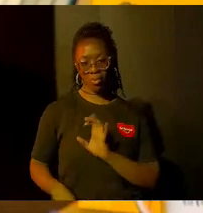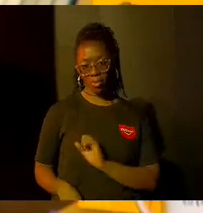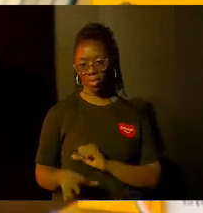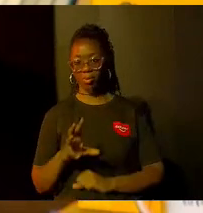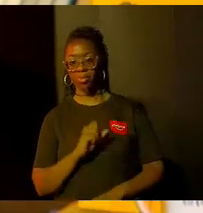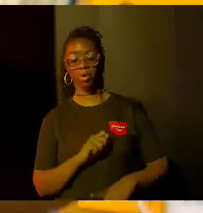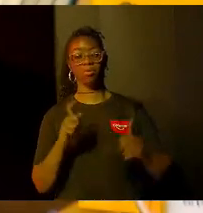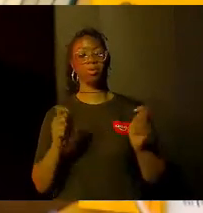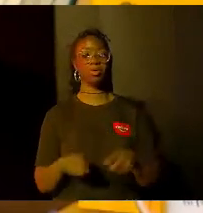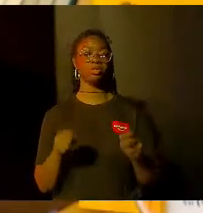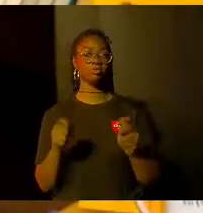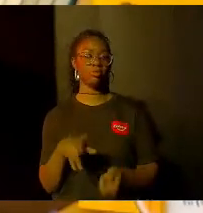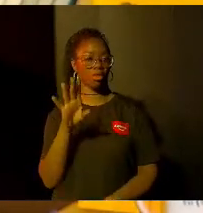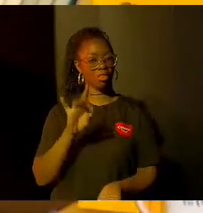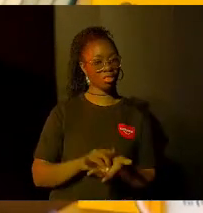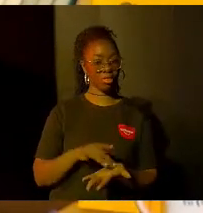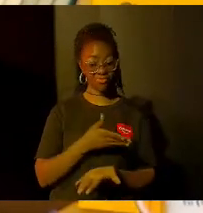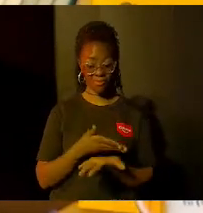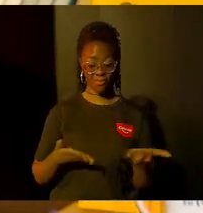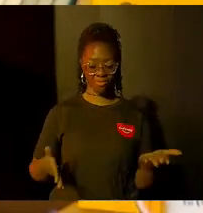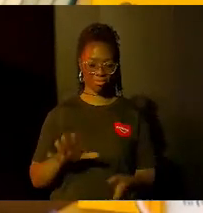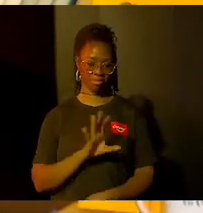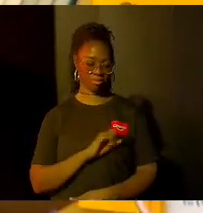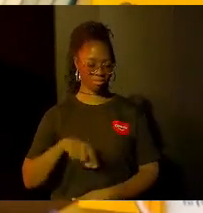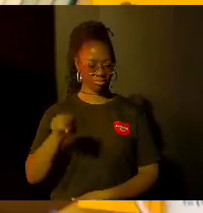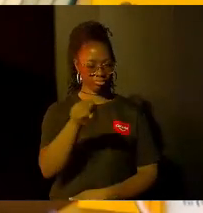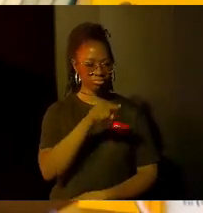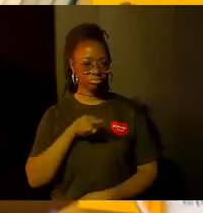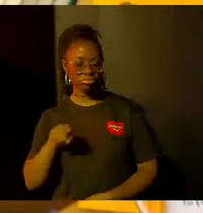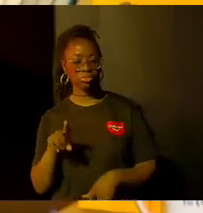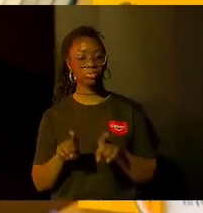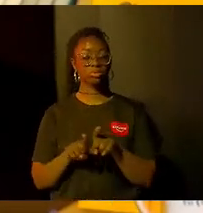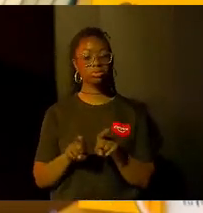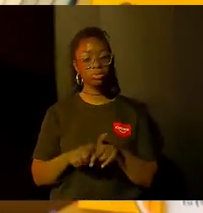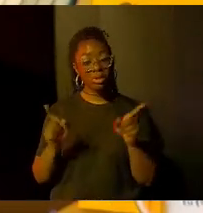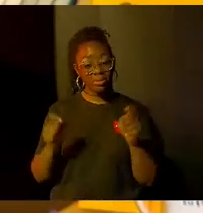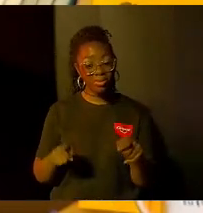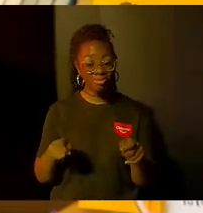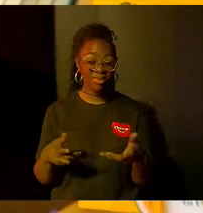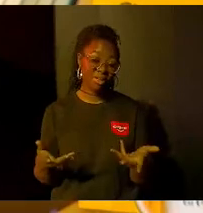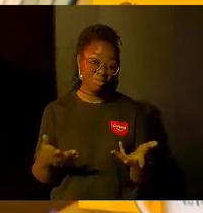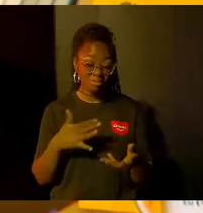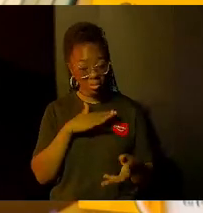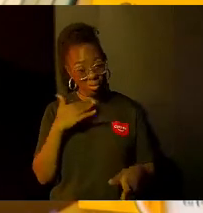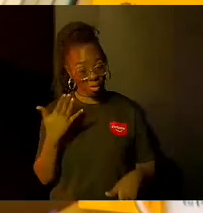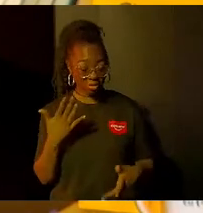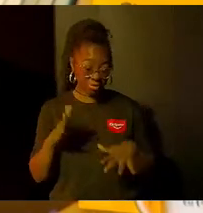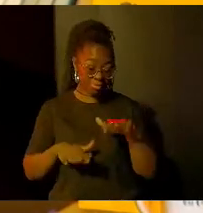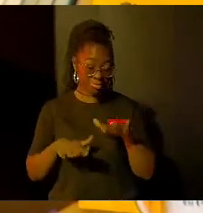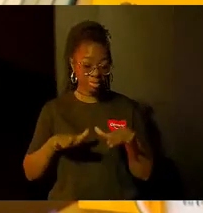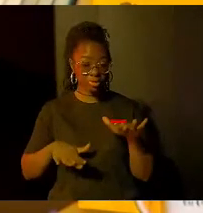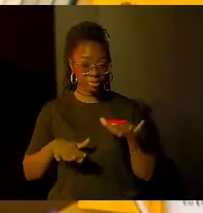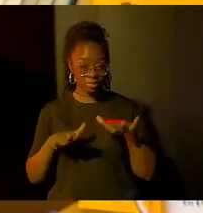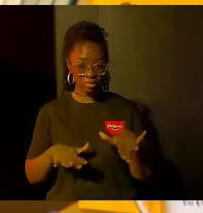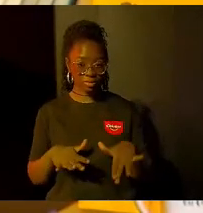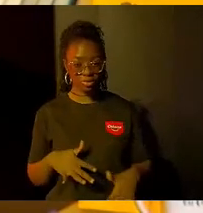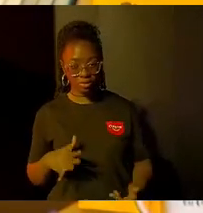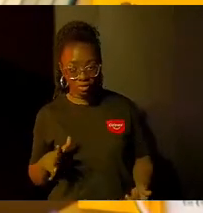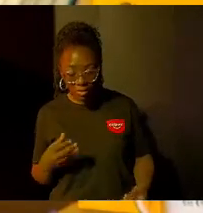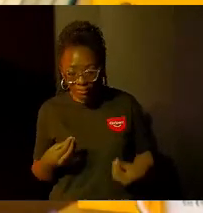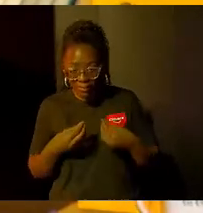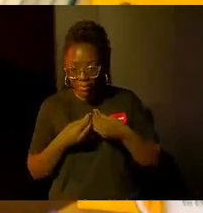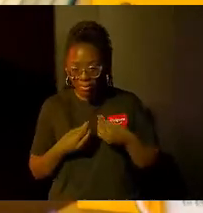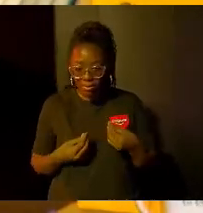possibilidade real de perda desses amores e a possibilidade da Morte que estava me espreitando